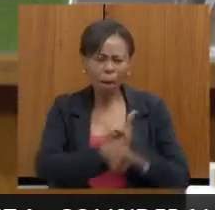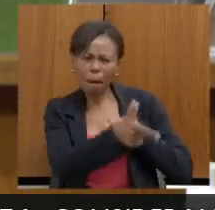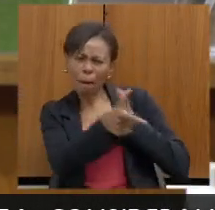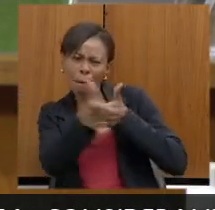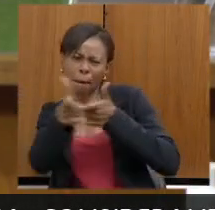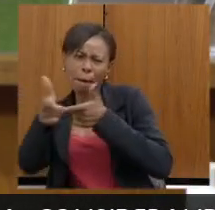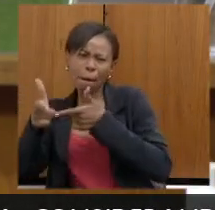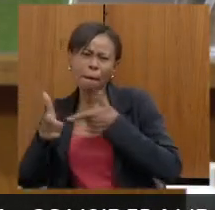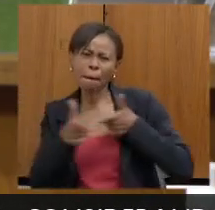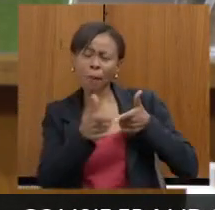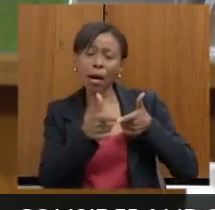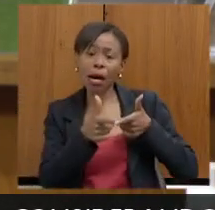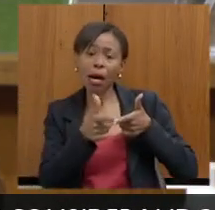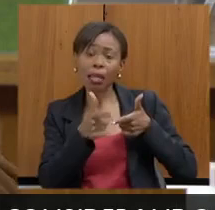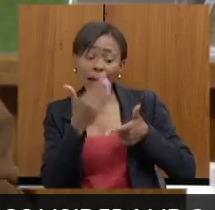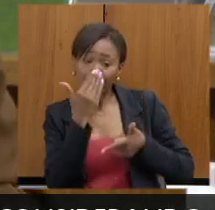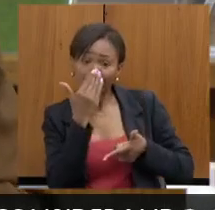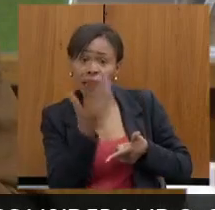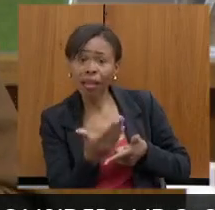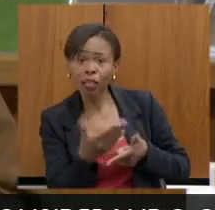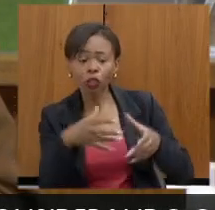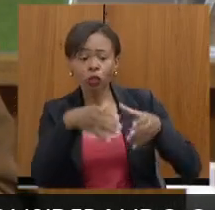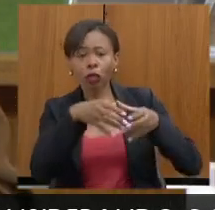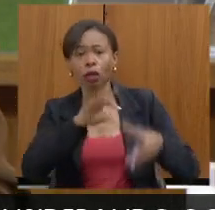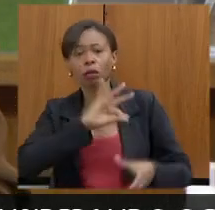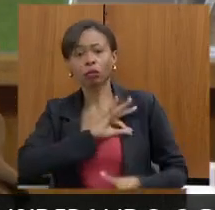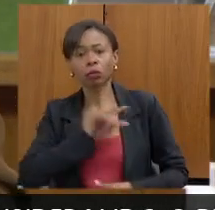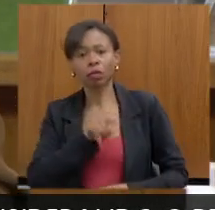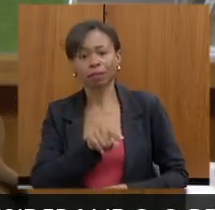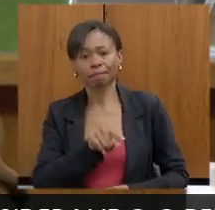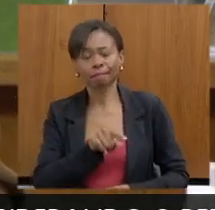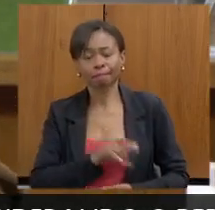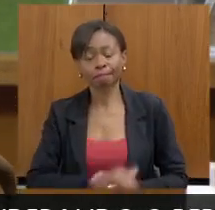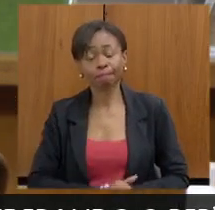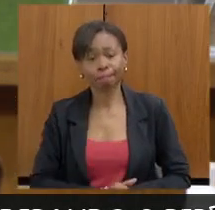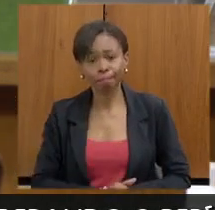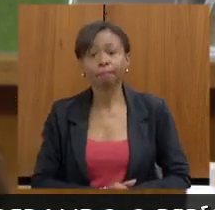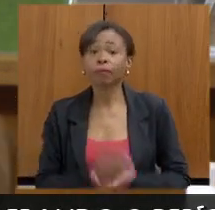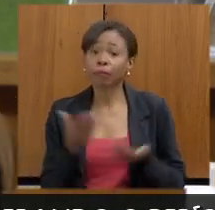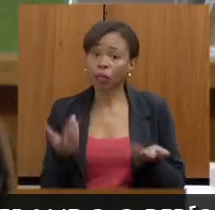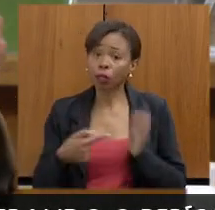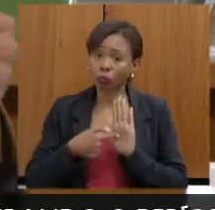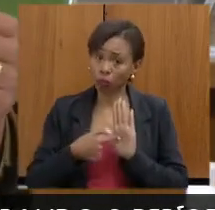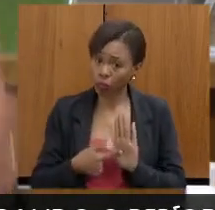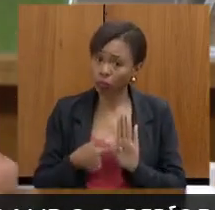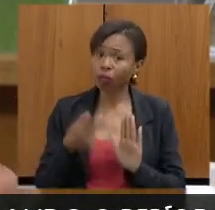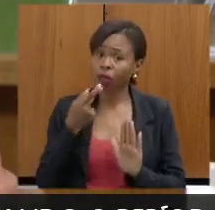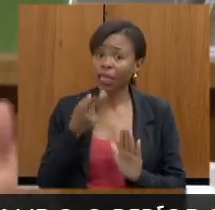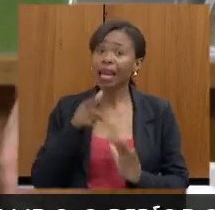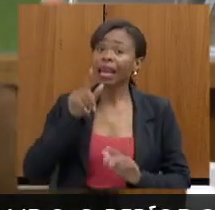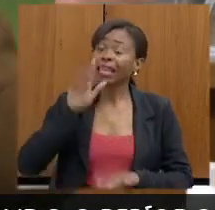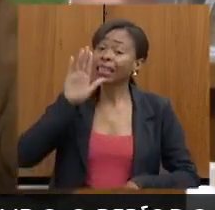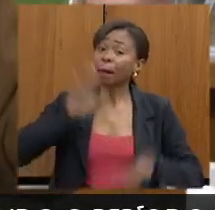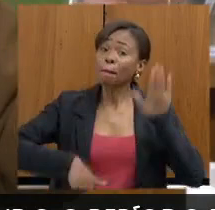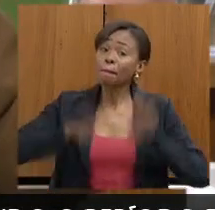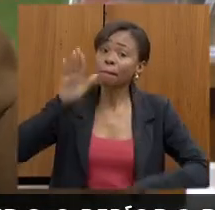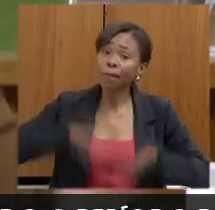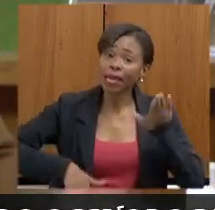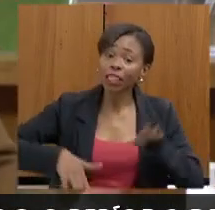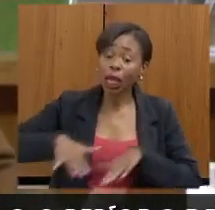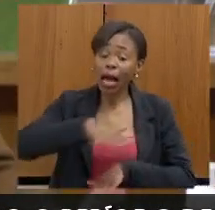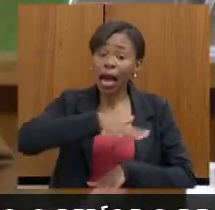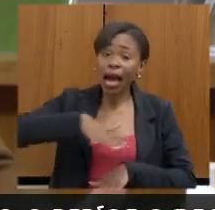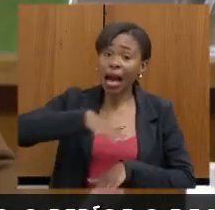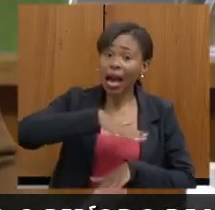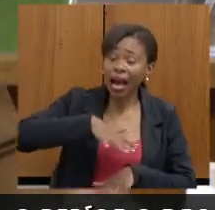tudo bem bom Então nesse sentido eu queria registrar para o senhor que é uma questão de competência e aí